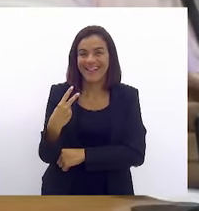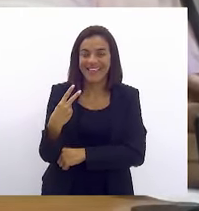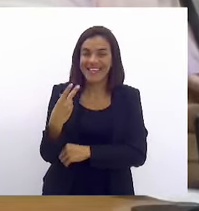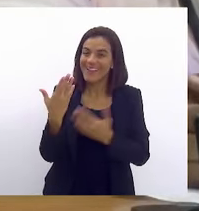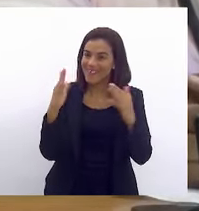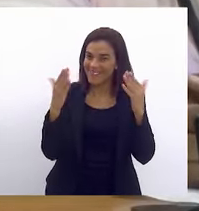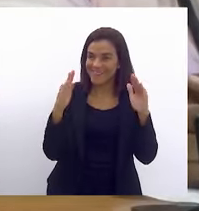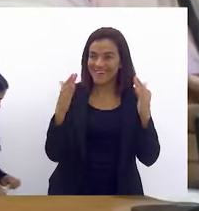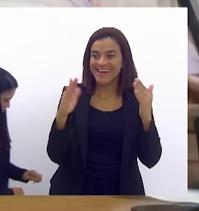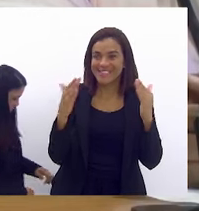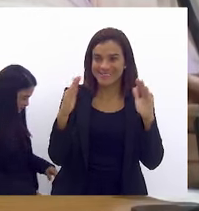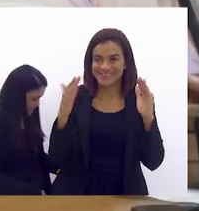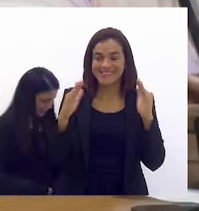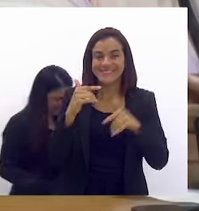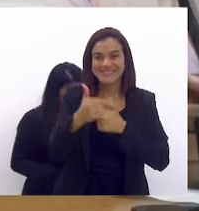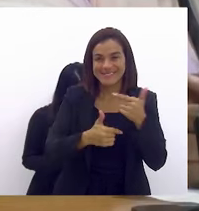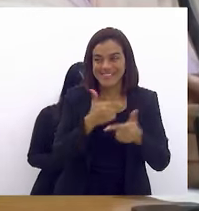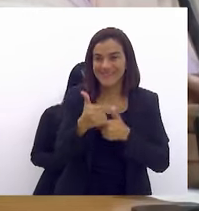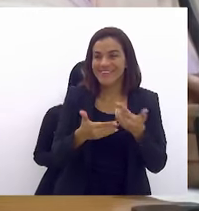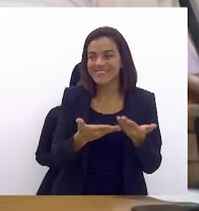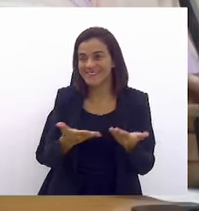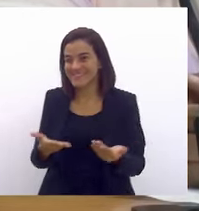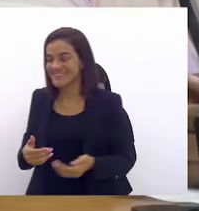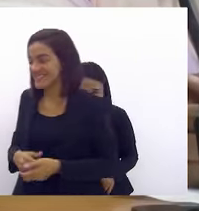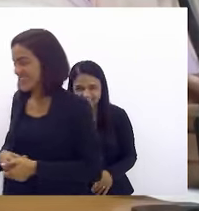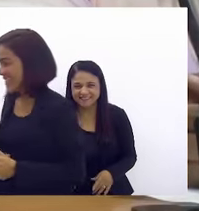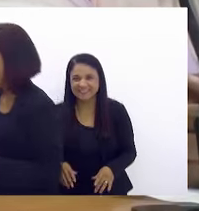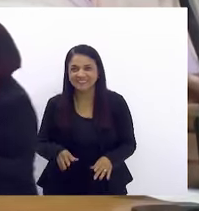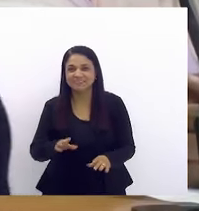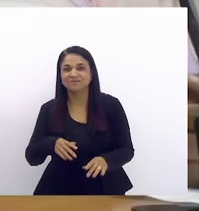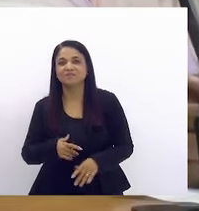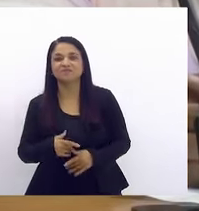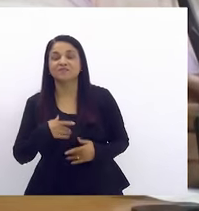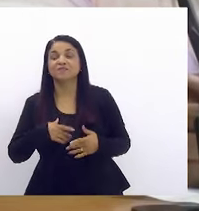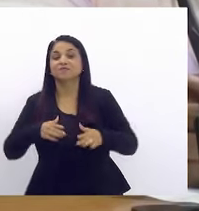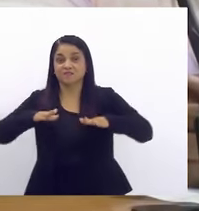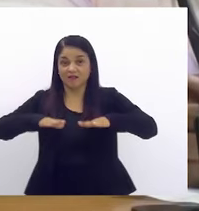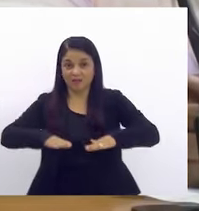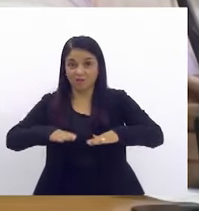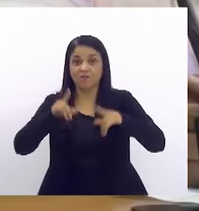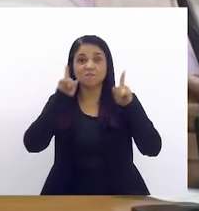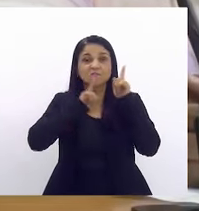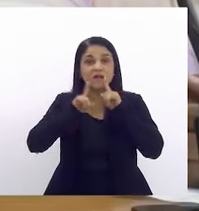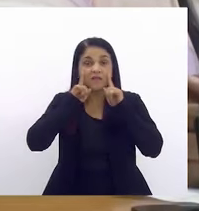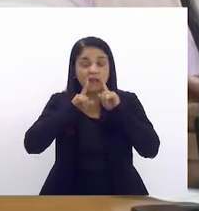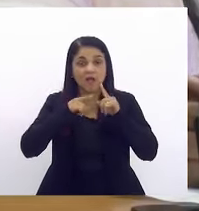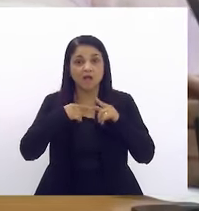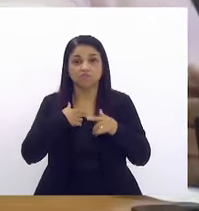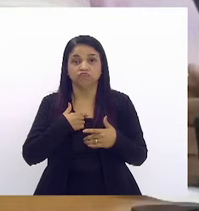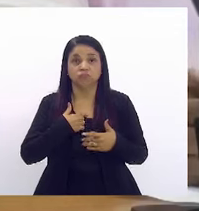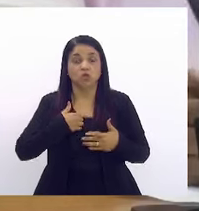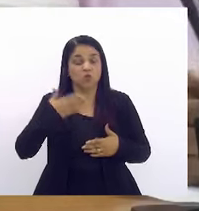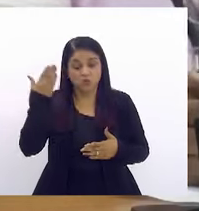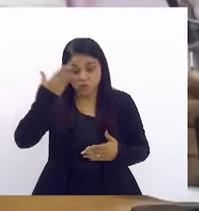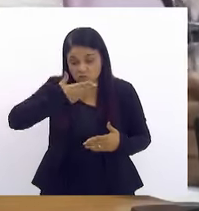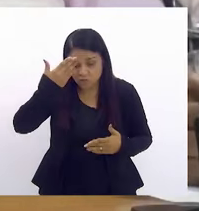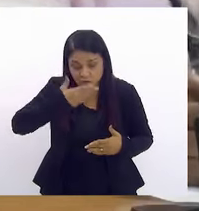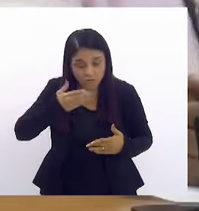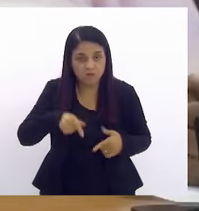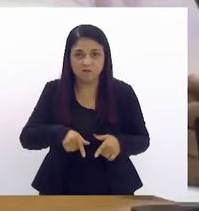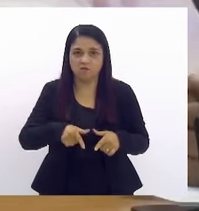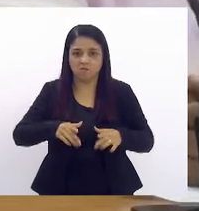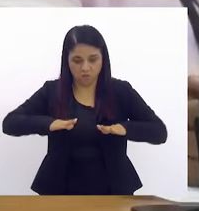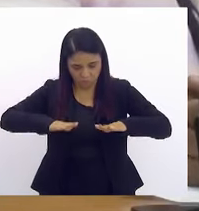o trabalho de vocês como filho de pescador. Eu nunca vi a lagoa de Maricá. A gente conseguiu olhar o fundo da lagoa. E não tem mais mortandade há